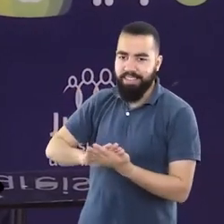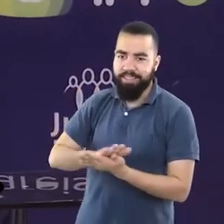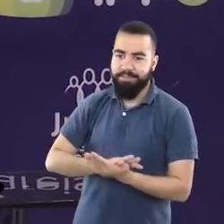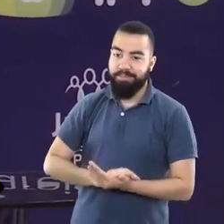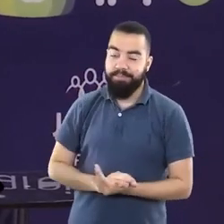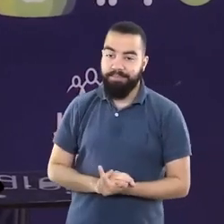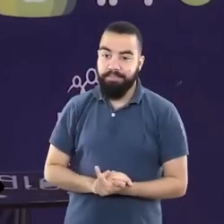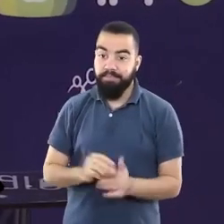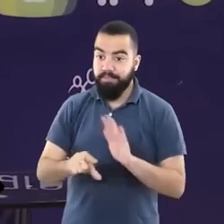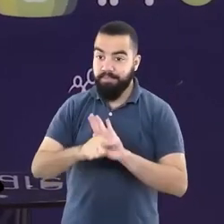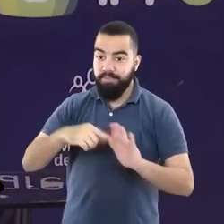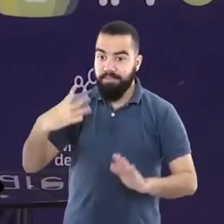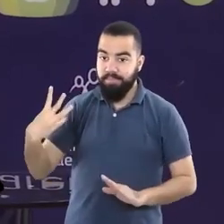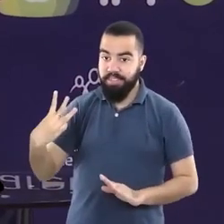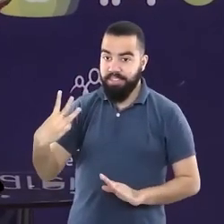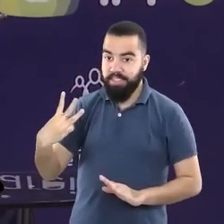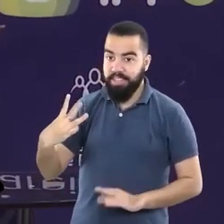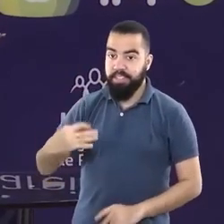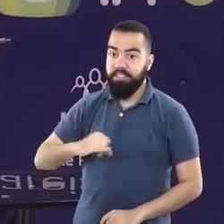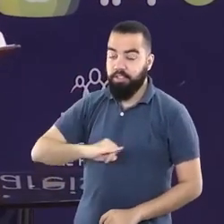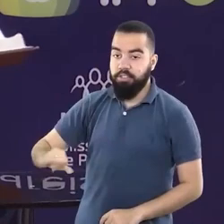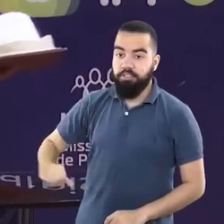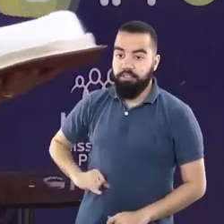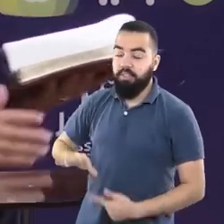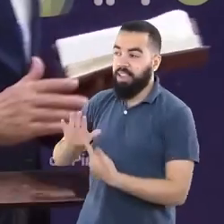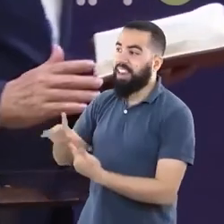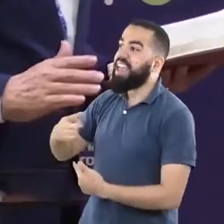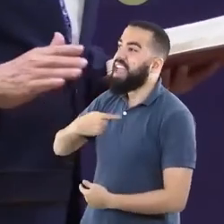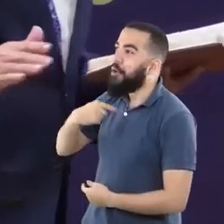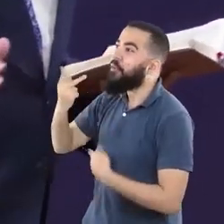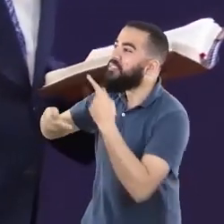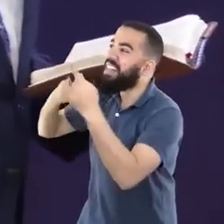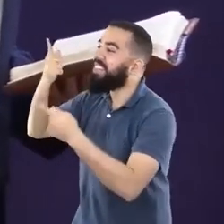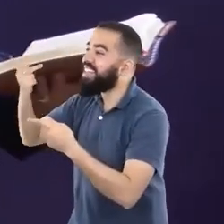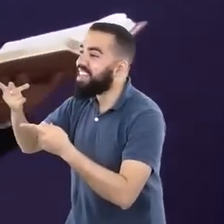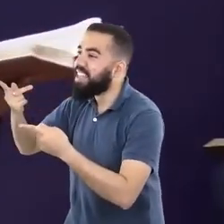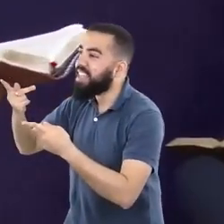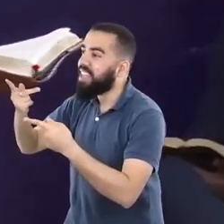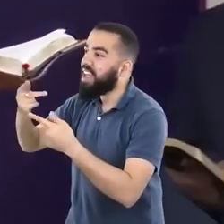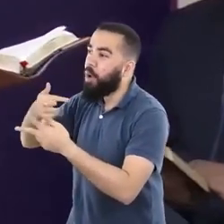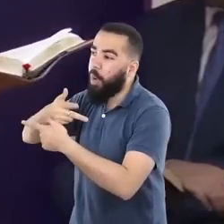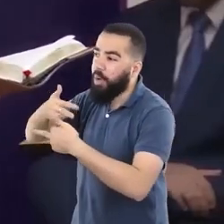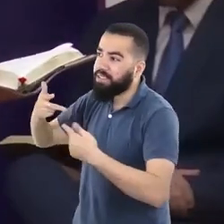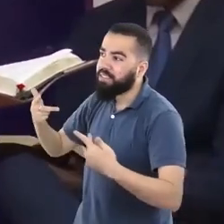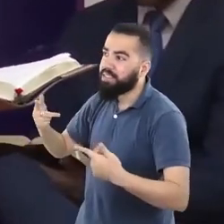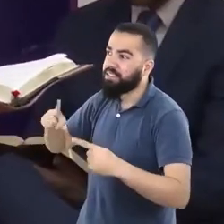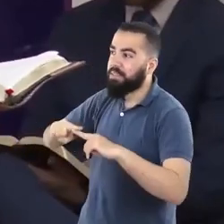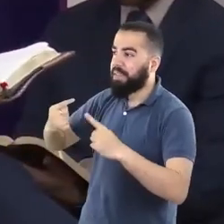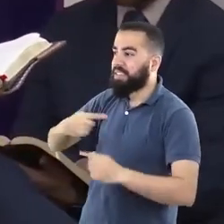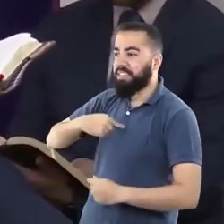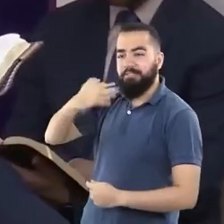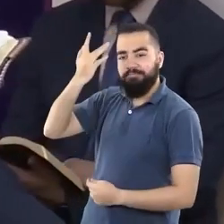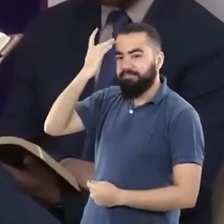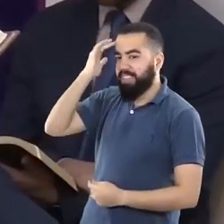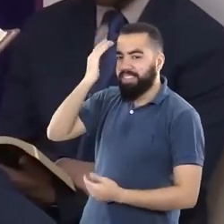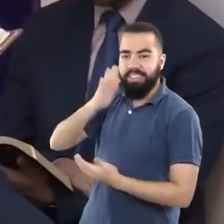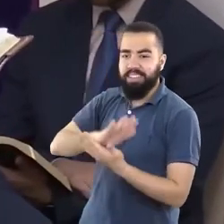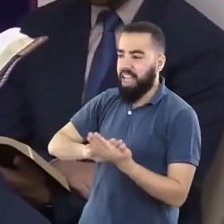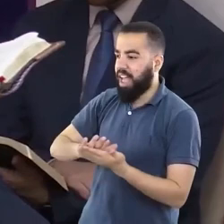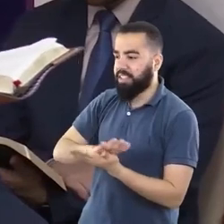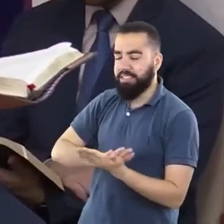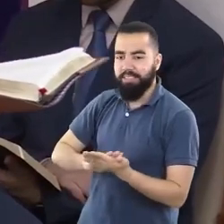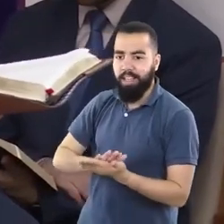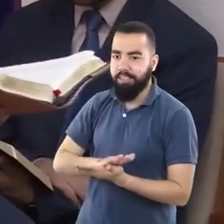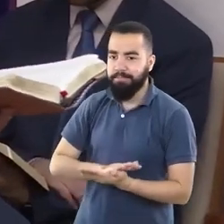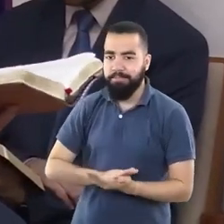verdade eu falei do que eu não entendia. Meus irmãos, está aqui para mim uma das coisas mais lindas. Quanto mais um homem